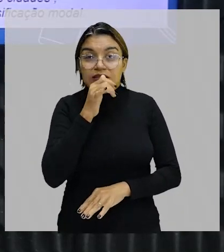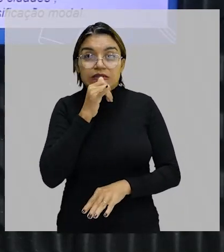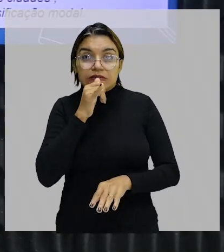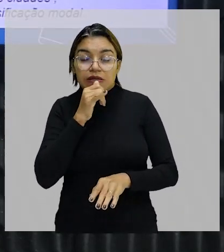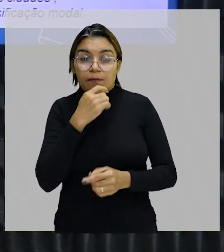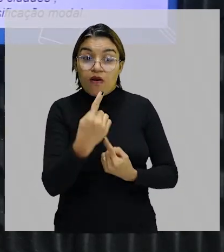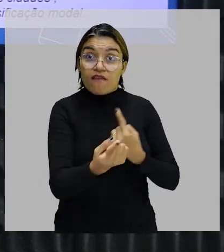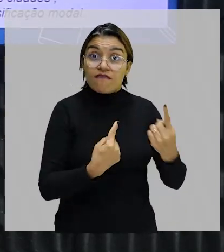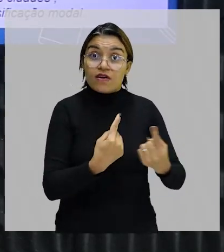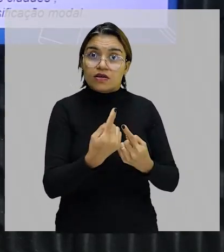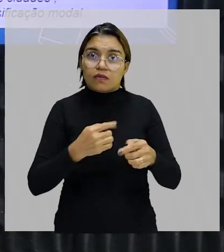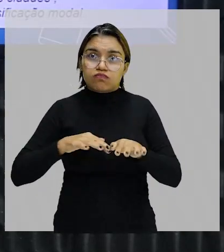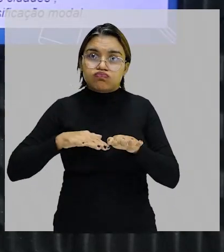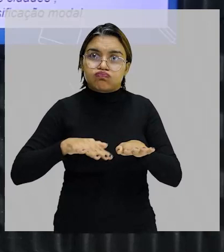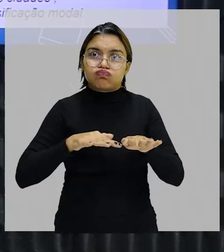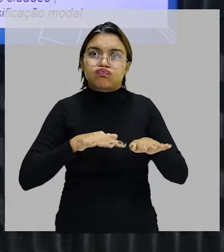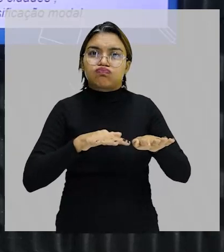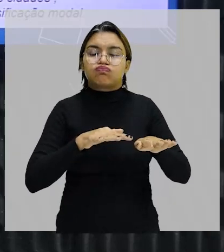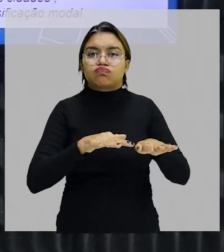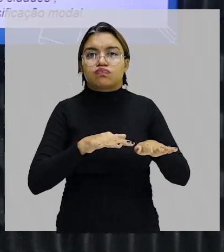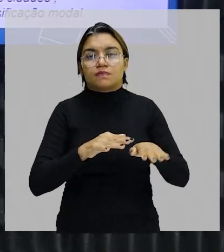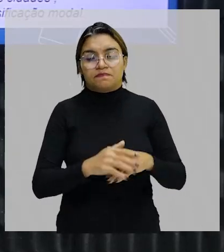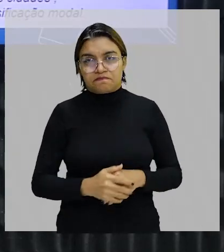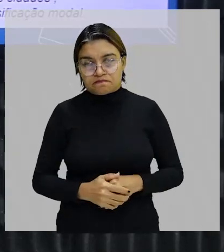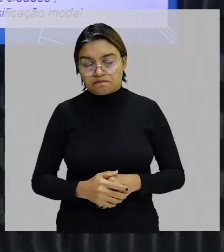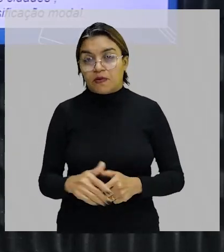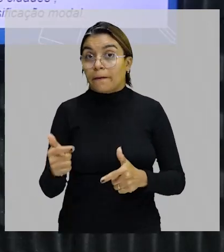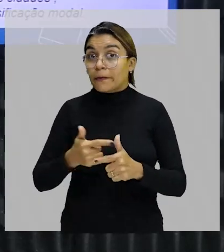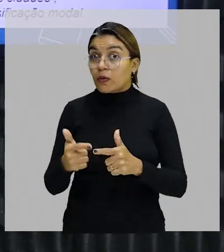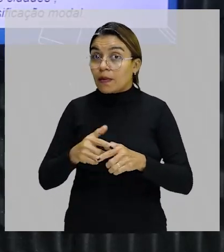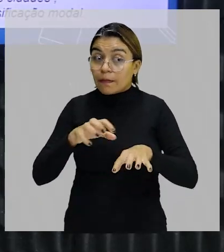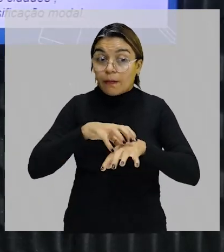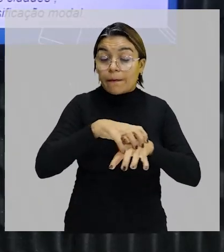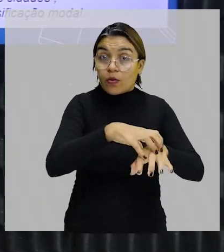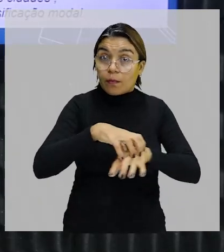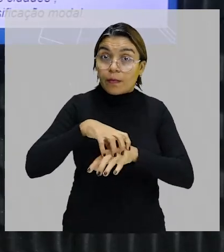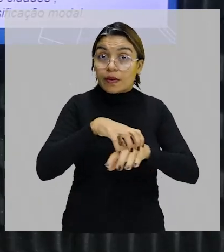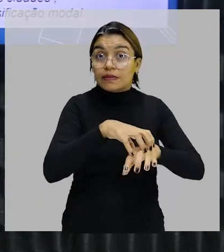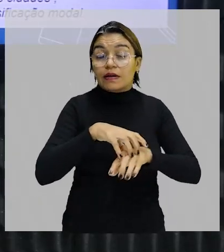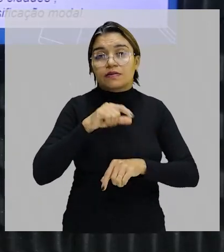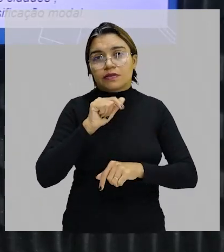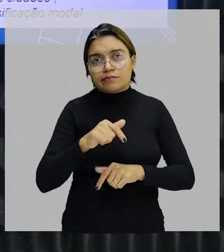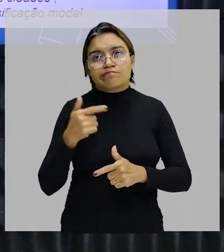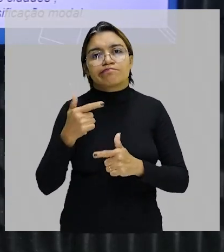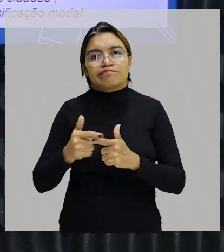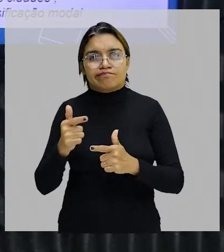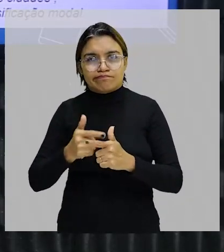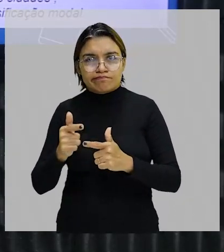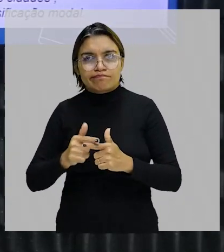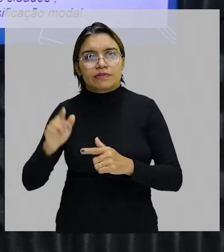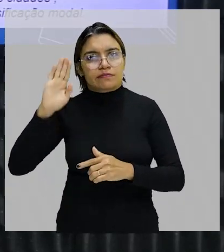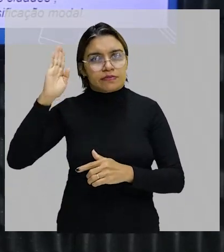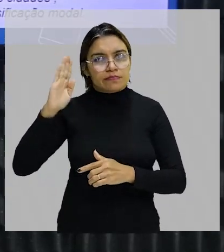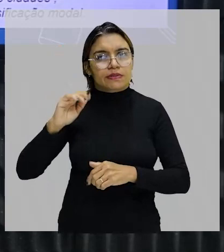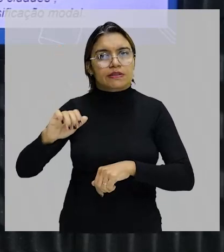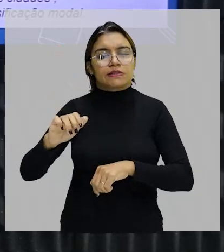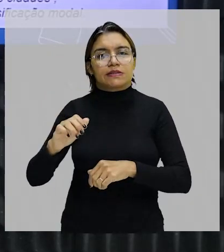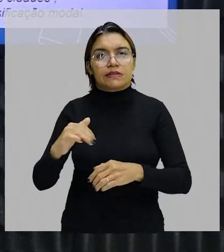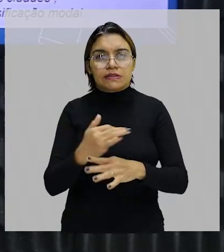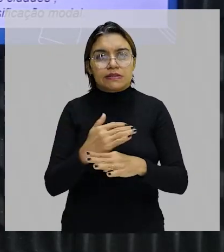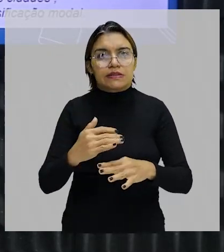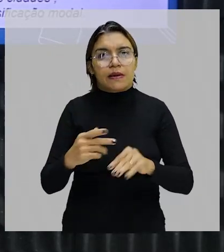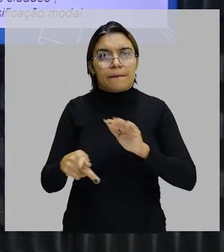essa grande quantidade, tá certo? O problema da mobilidade urbana hoje é um dos grandes problemas das principais cidades brasileiras e